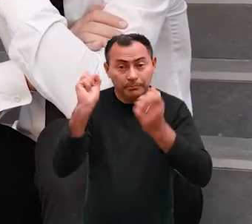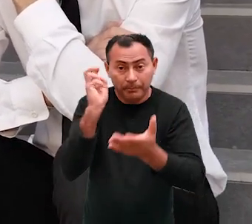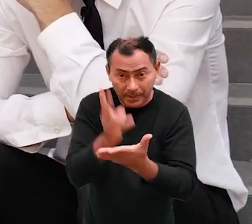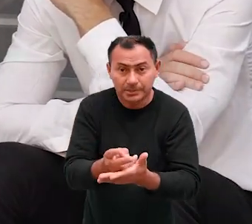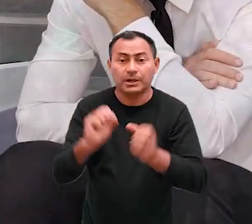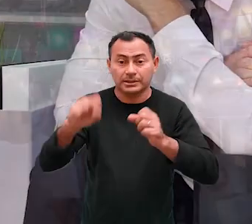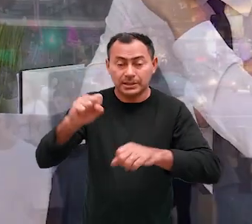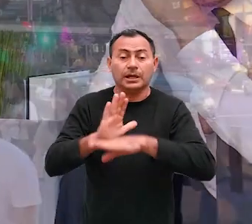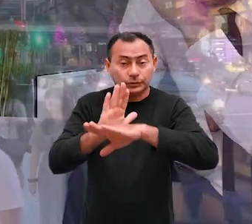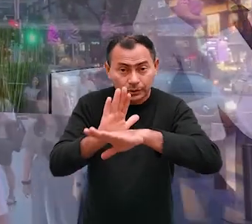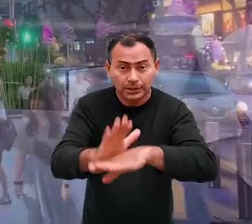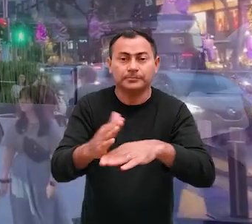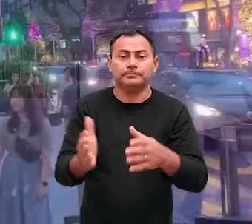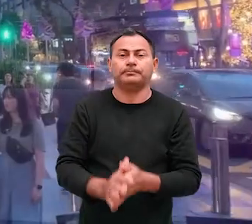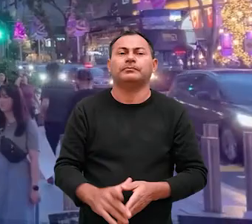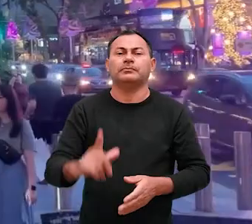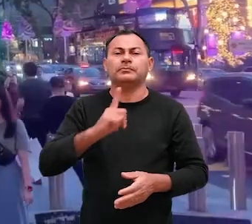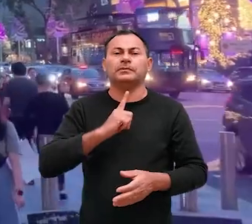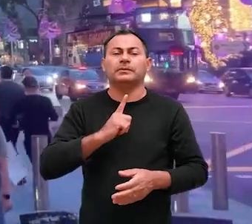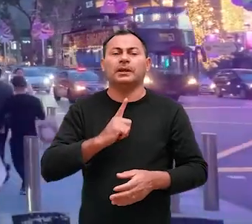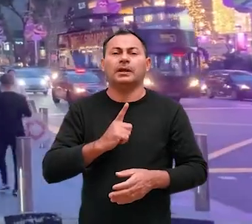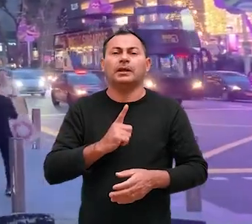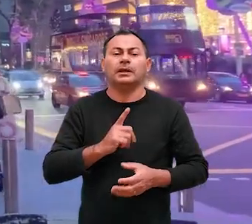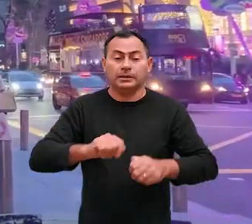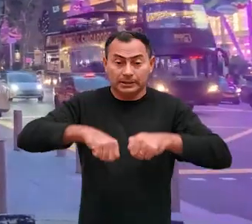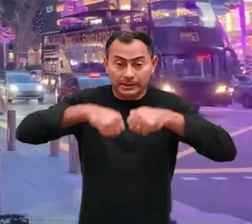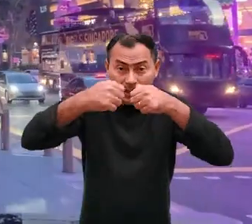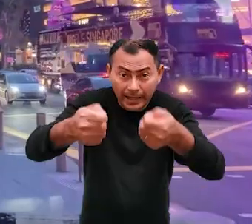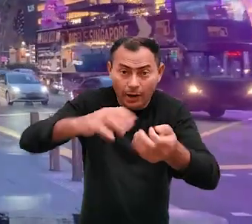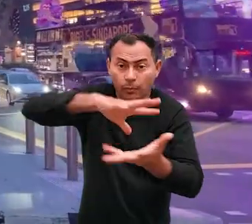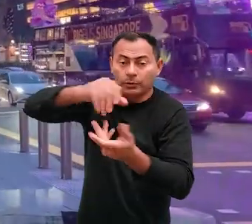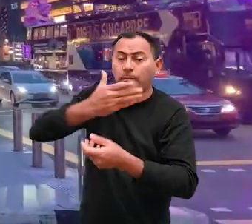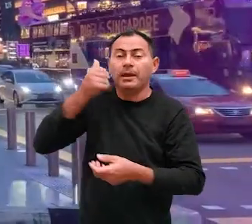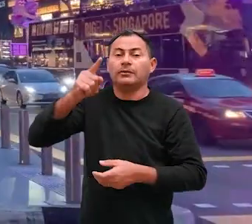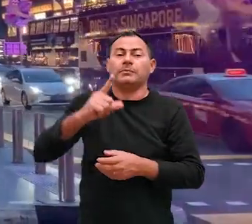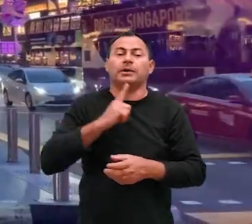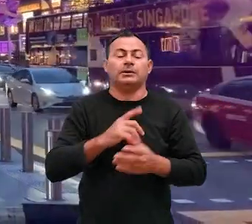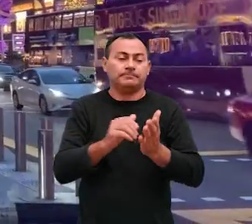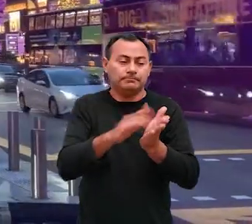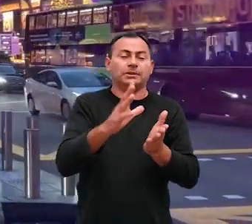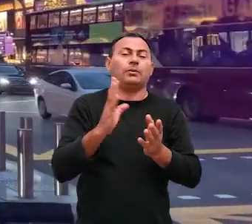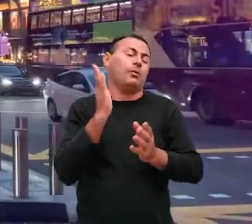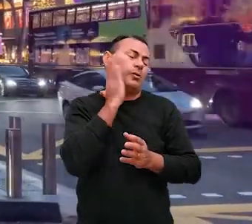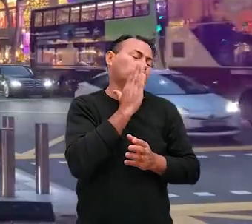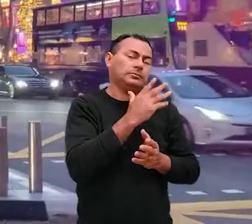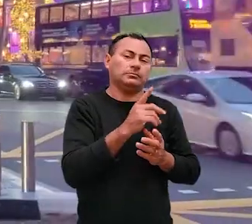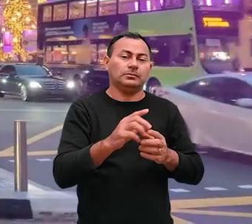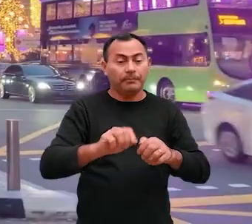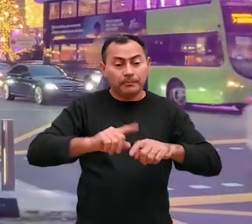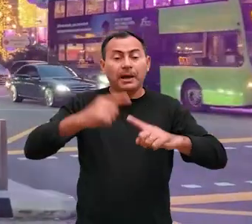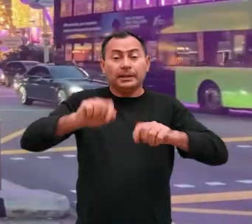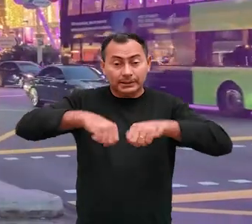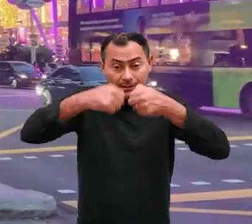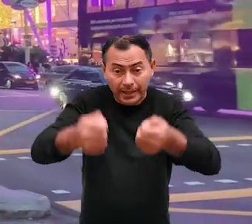Ajude-as mesmo assim. Dê ao mundo o seu melhor e você pode acabar levando um chute no rosto. Dê